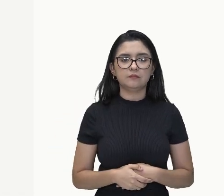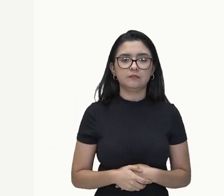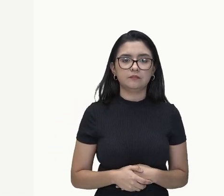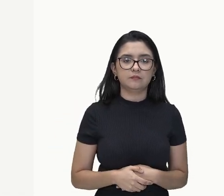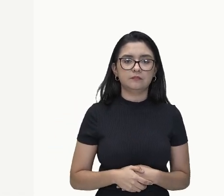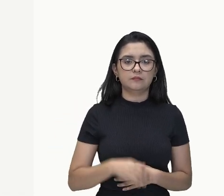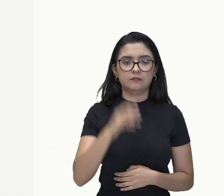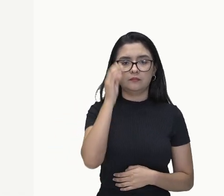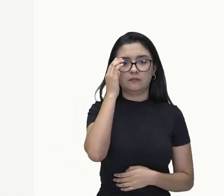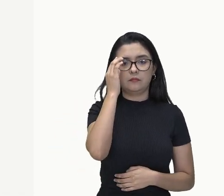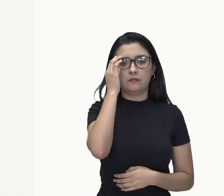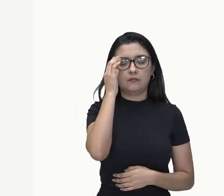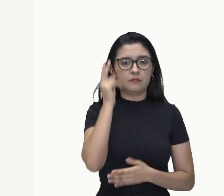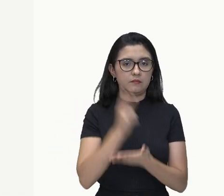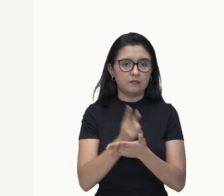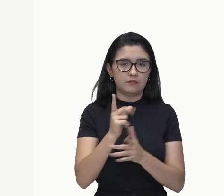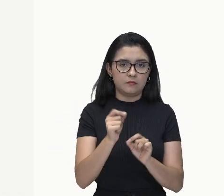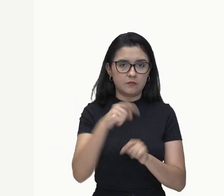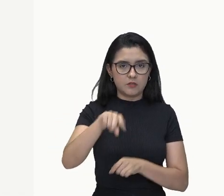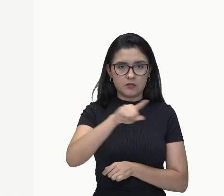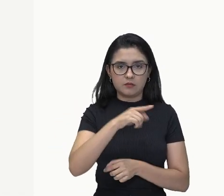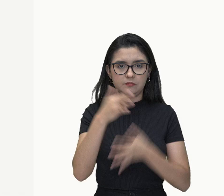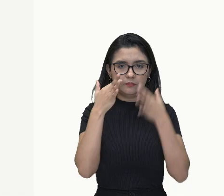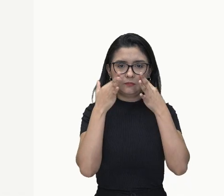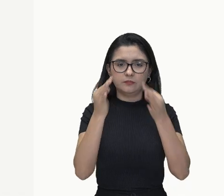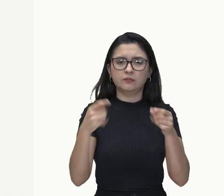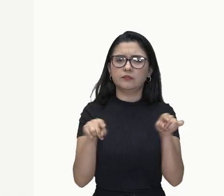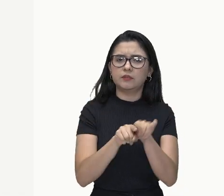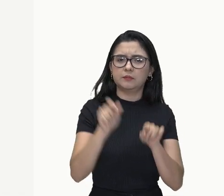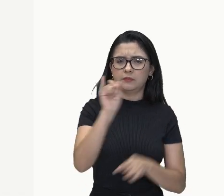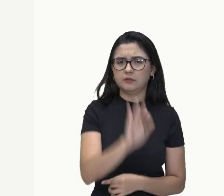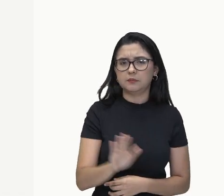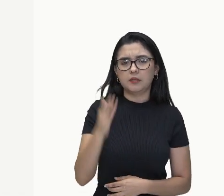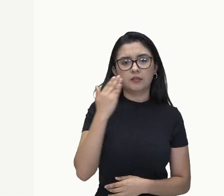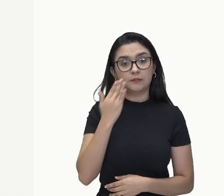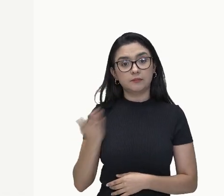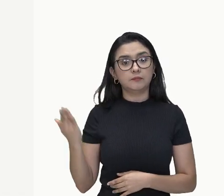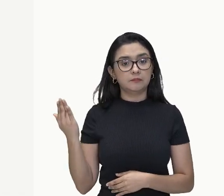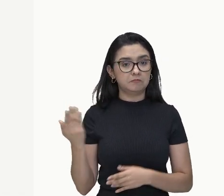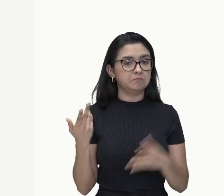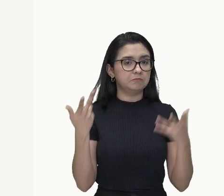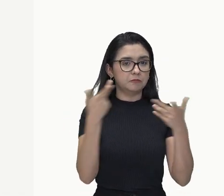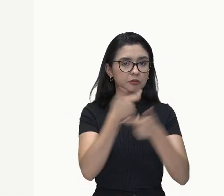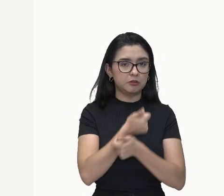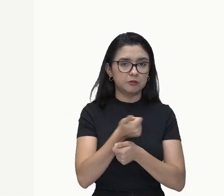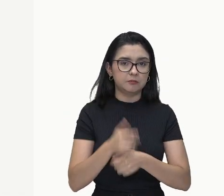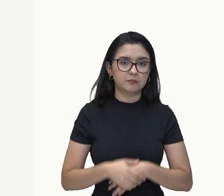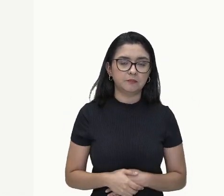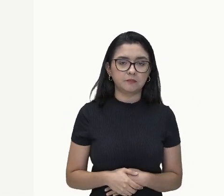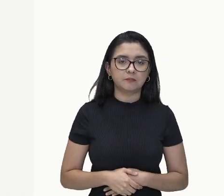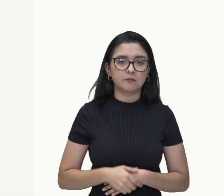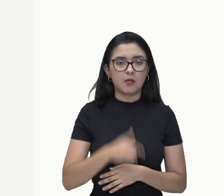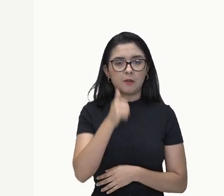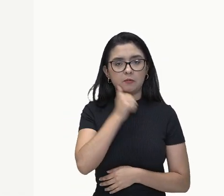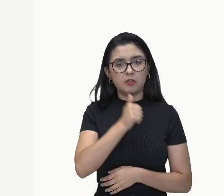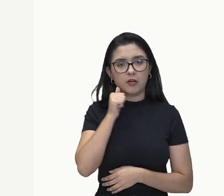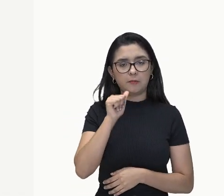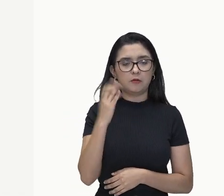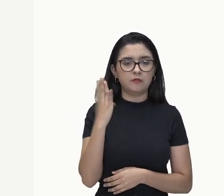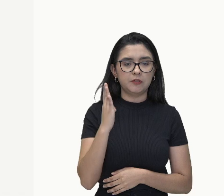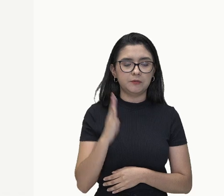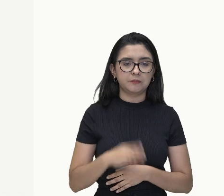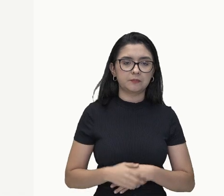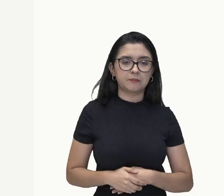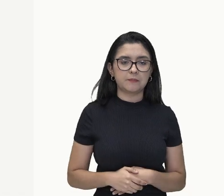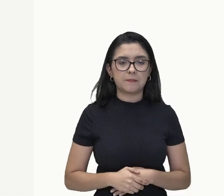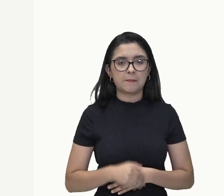tá? Sempre eu pedi para vocês observarem a imagem, né? Valorizar esta imagem dessa boliviana, ok? Então, é isso que